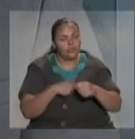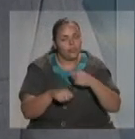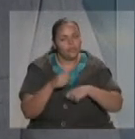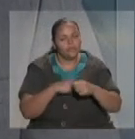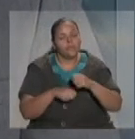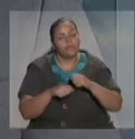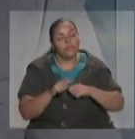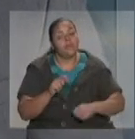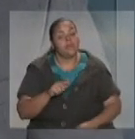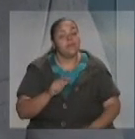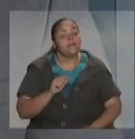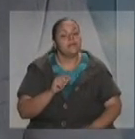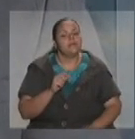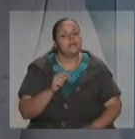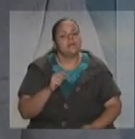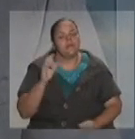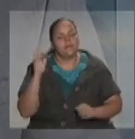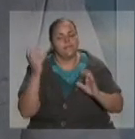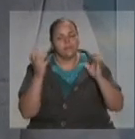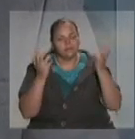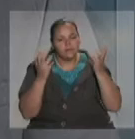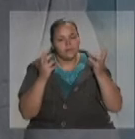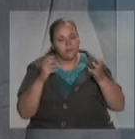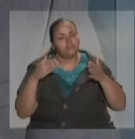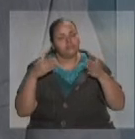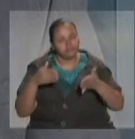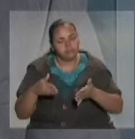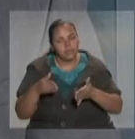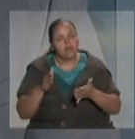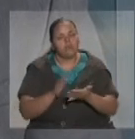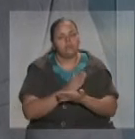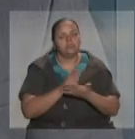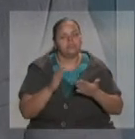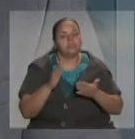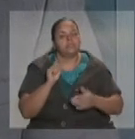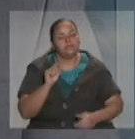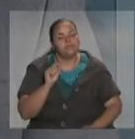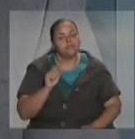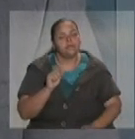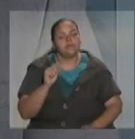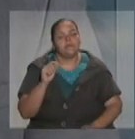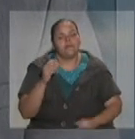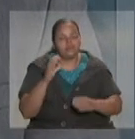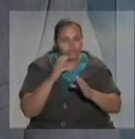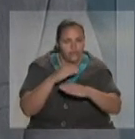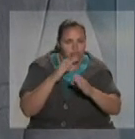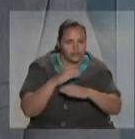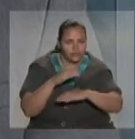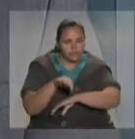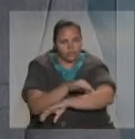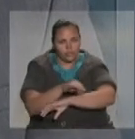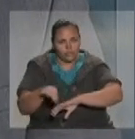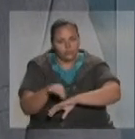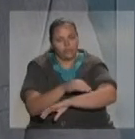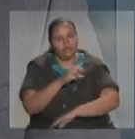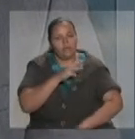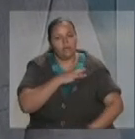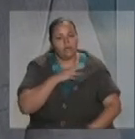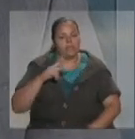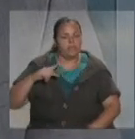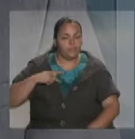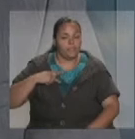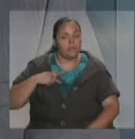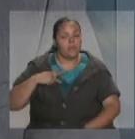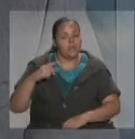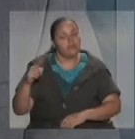campo econômico. No campo ambiental, propriamente dito, eu colhi algumas informações com a Secretaria de Engenharia e Arquitetura lá do Ministério